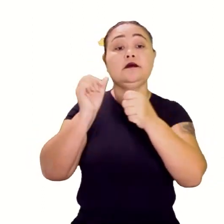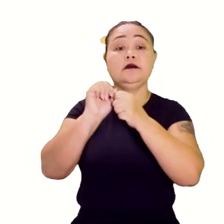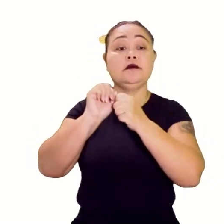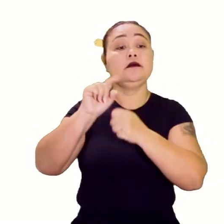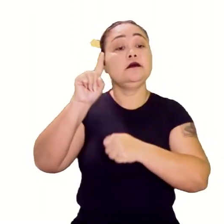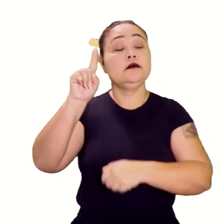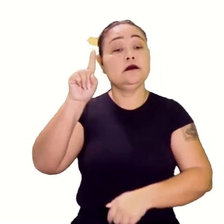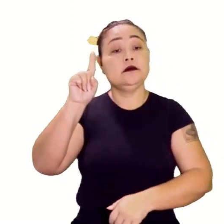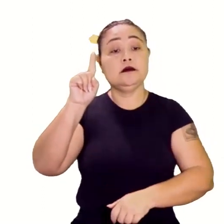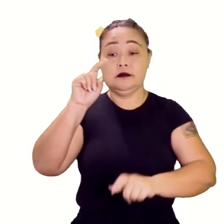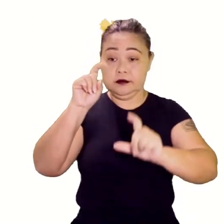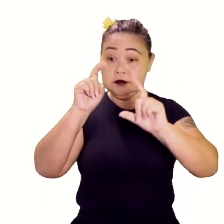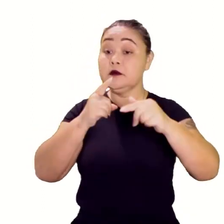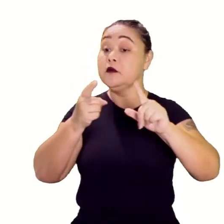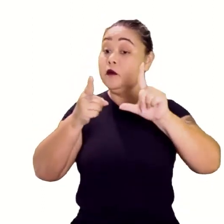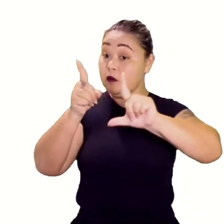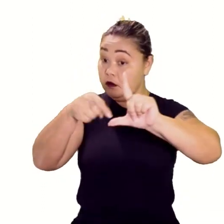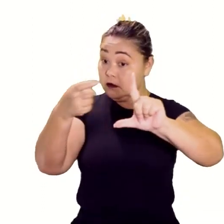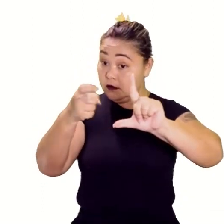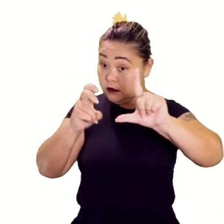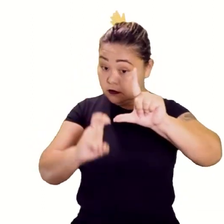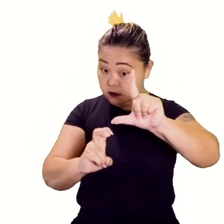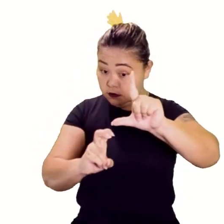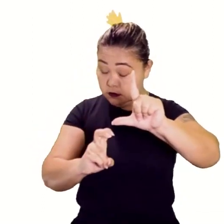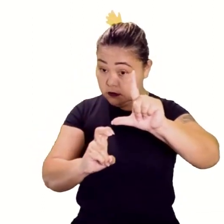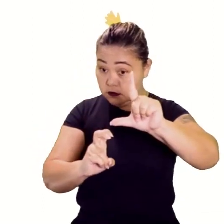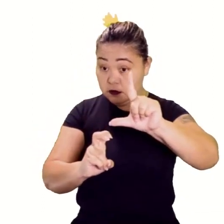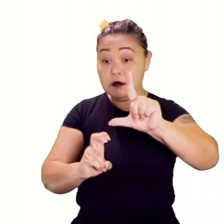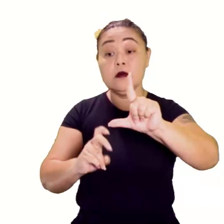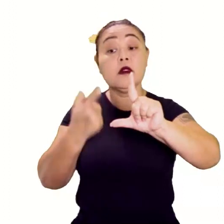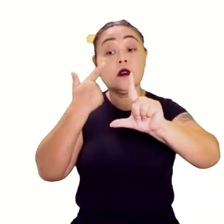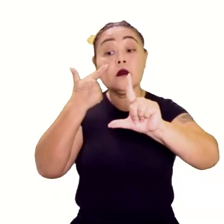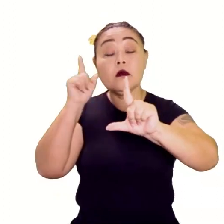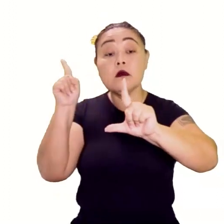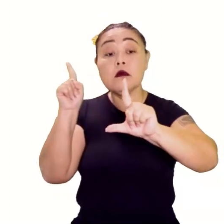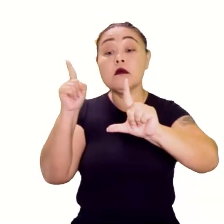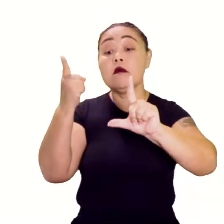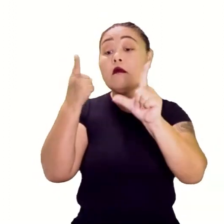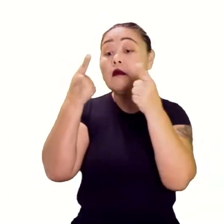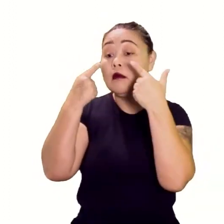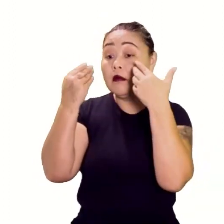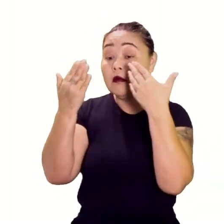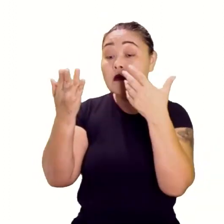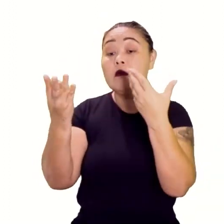log de x na base 5. E aqui é importante observar que